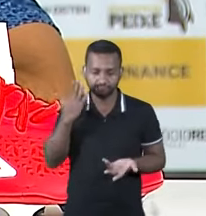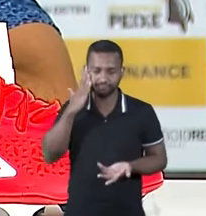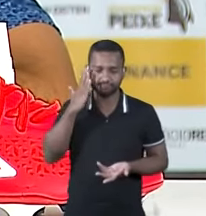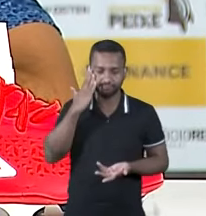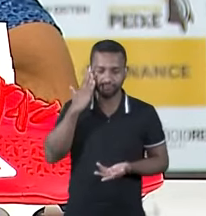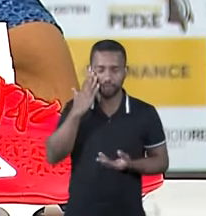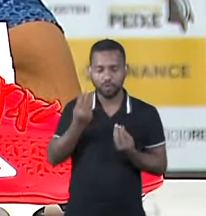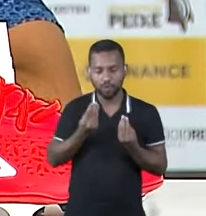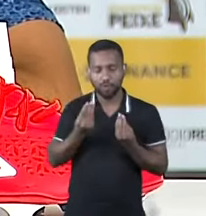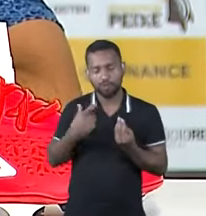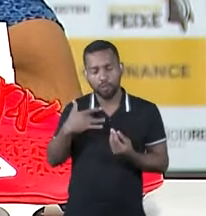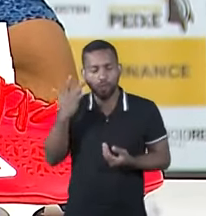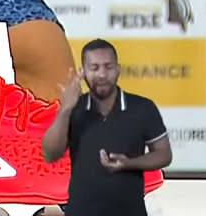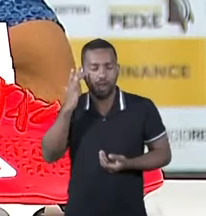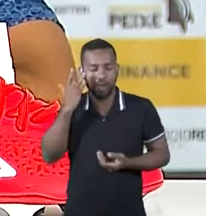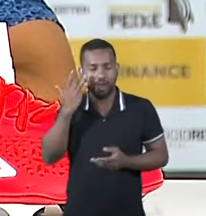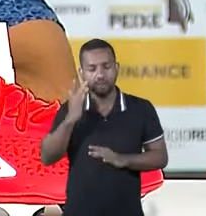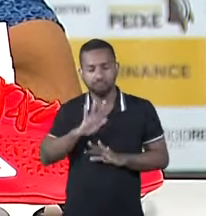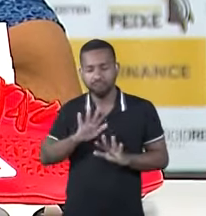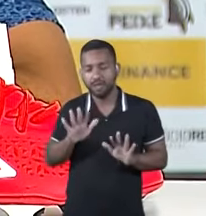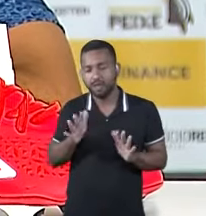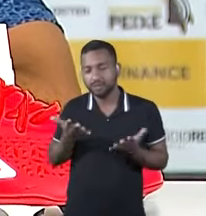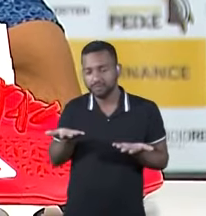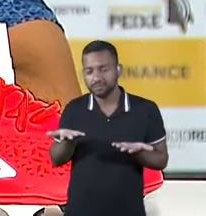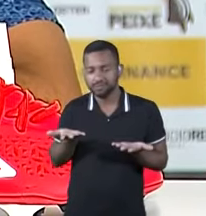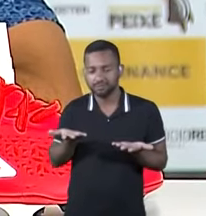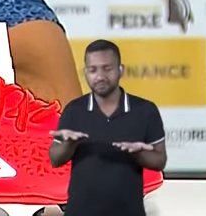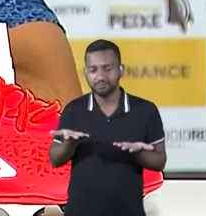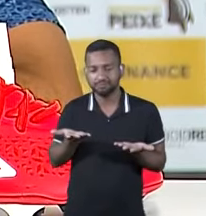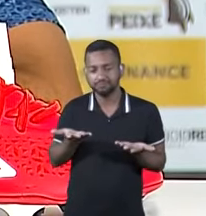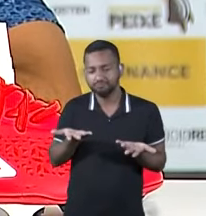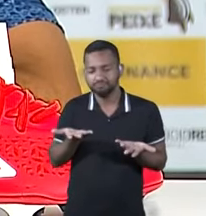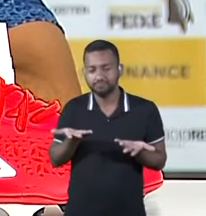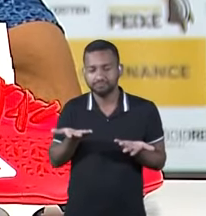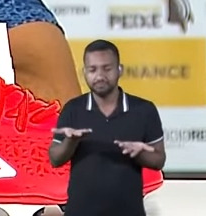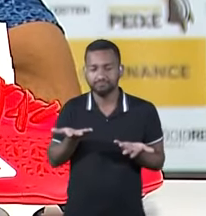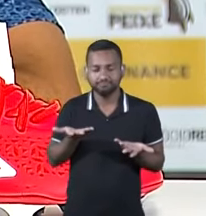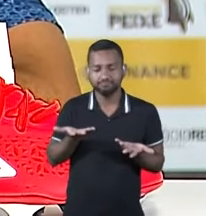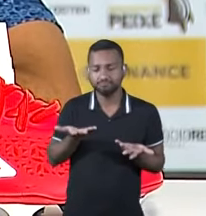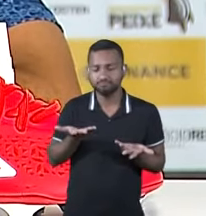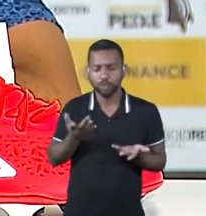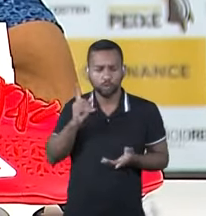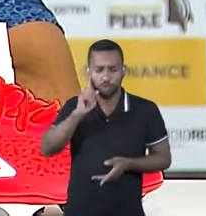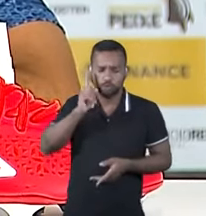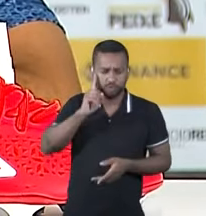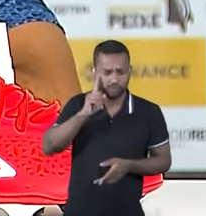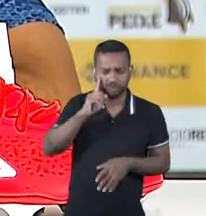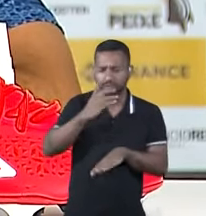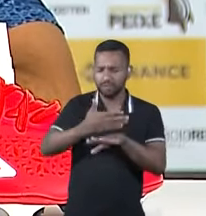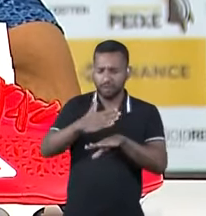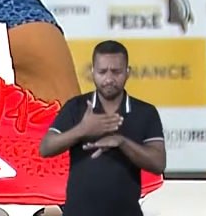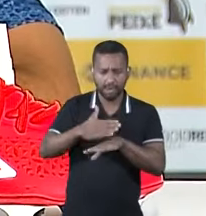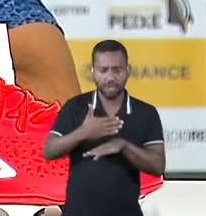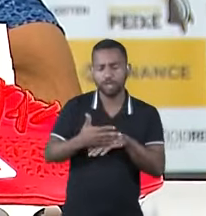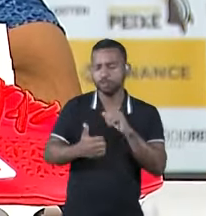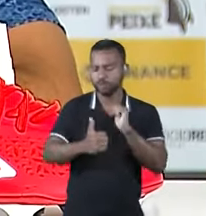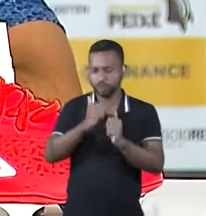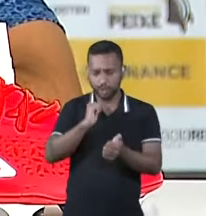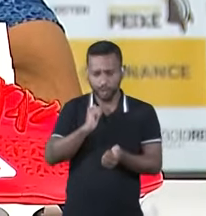Everton bate. Meu, assim, repetindo, lição a gente tem todos os dias, todos os treinamentos, todos os